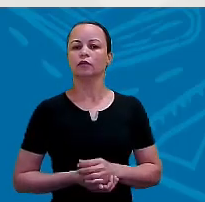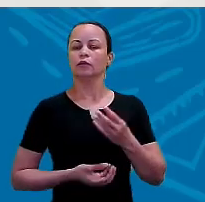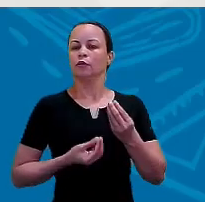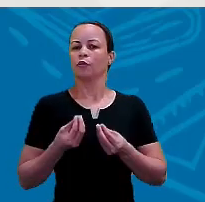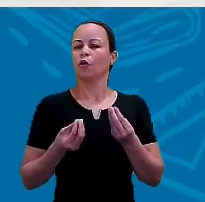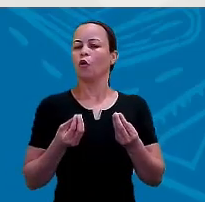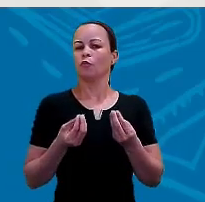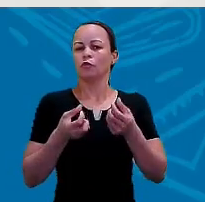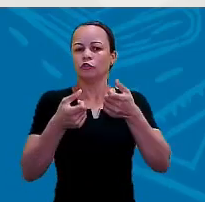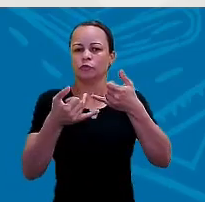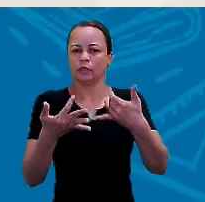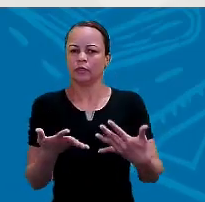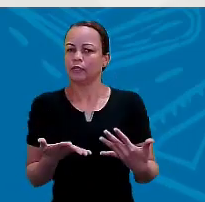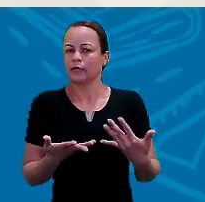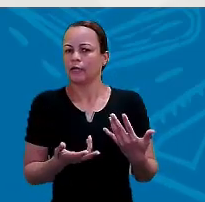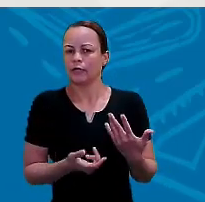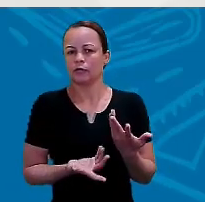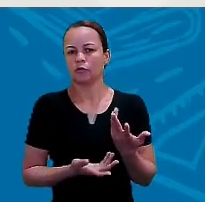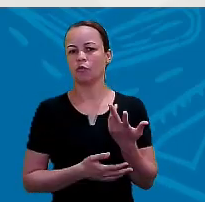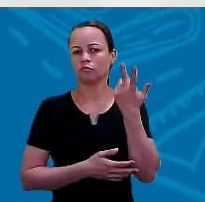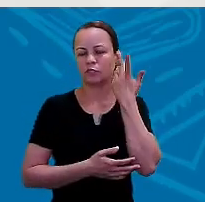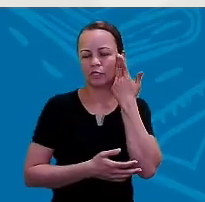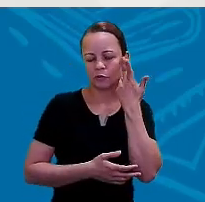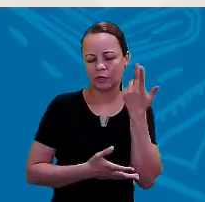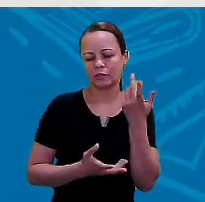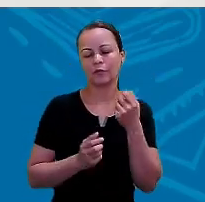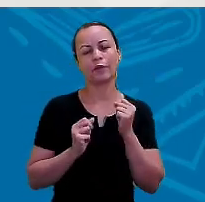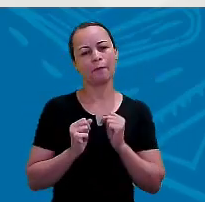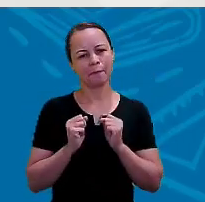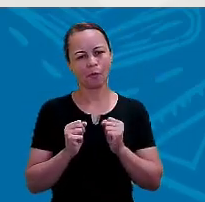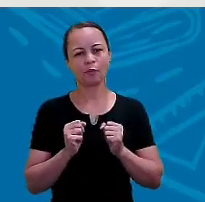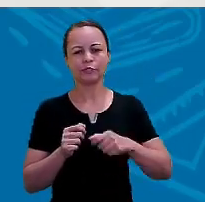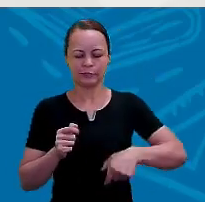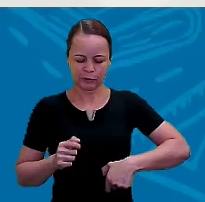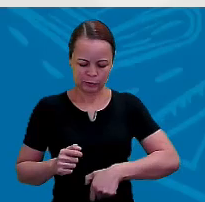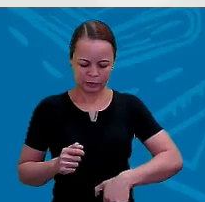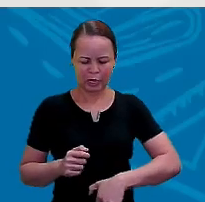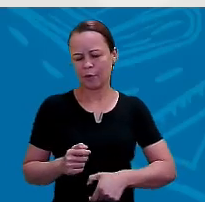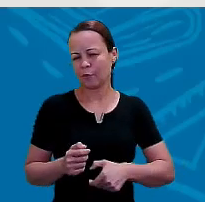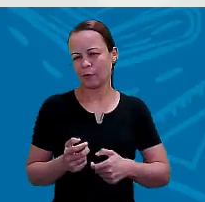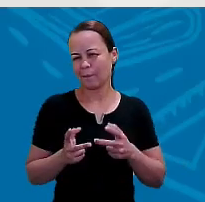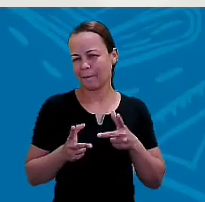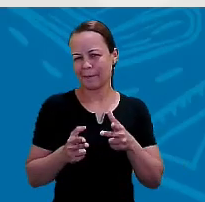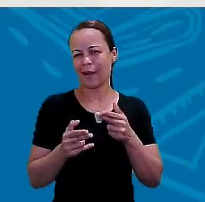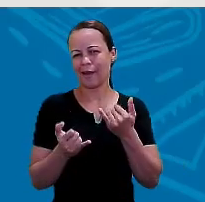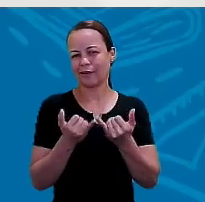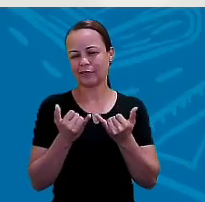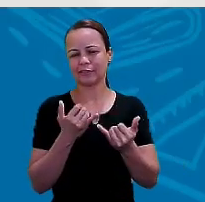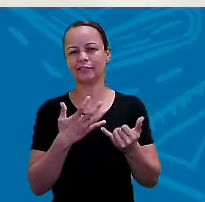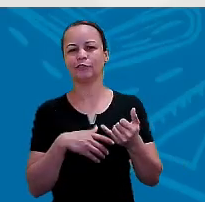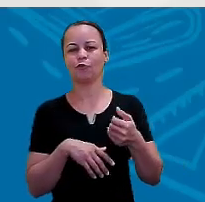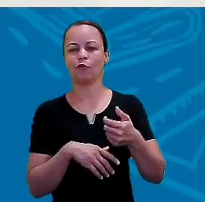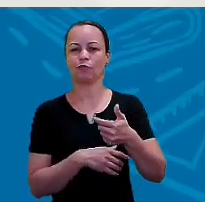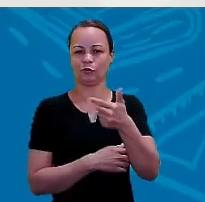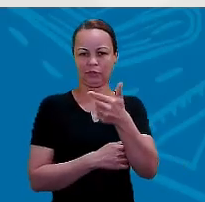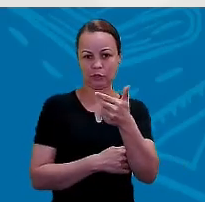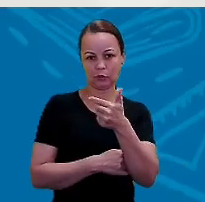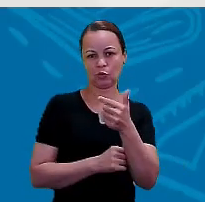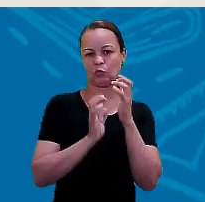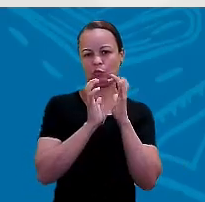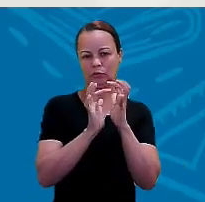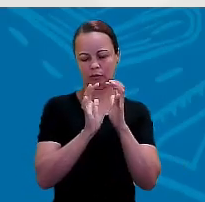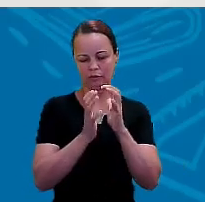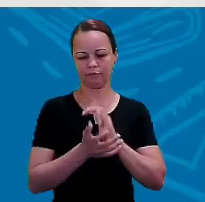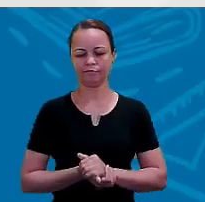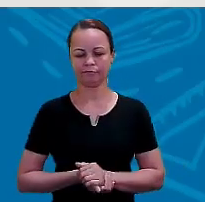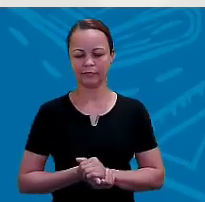muita tranquilidade que ele pode ser chamado de nosso segundo cérebro. Então, a partir dessas informações, eu espero que você possa justamente sair do